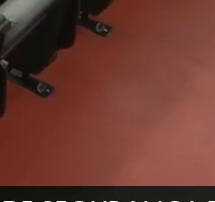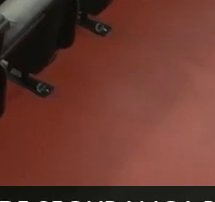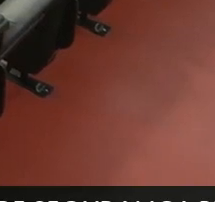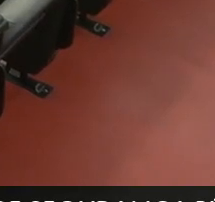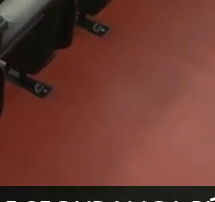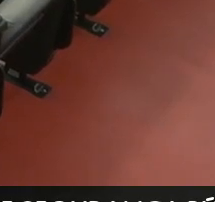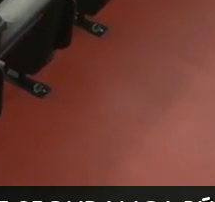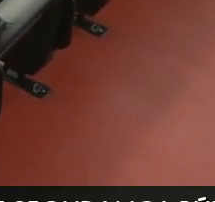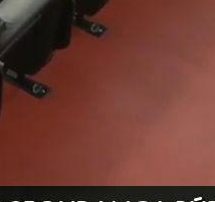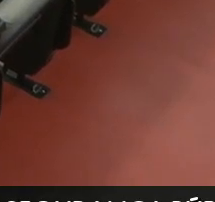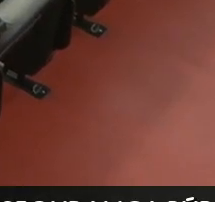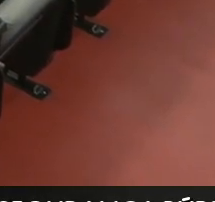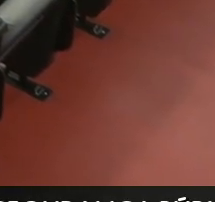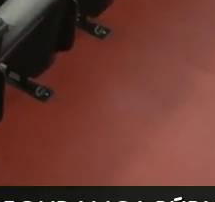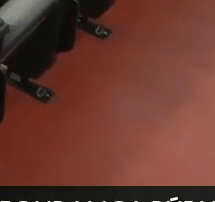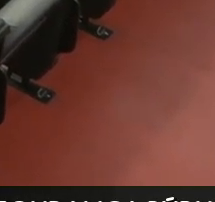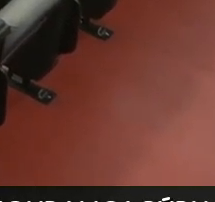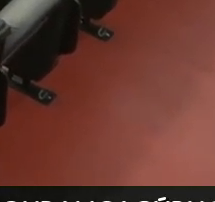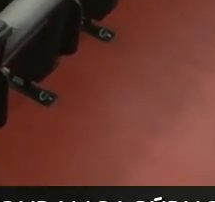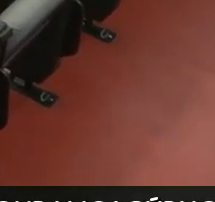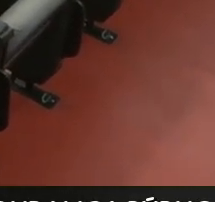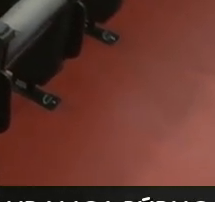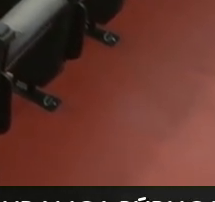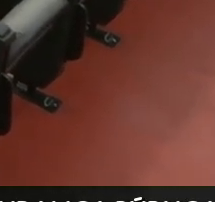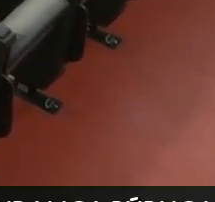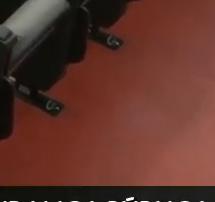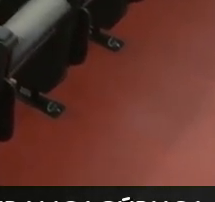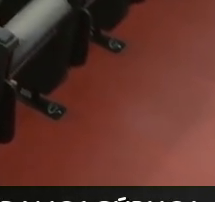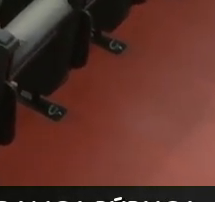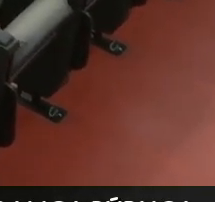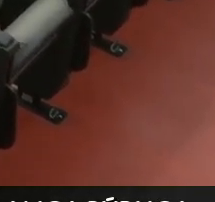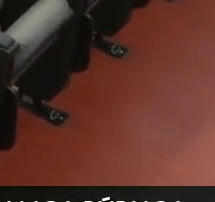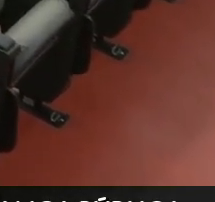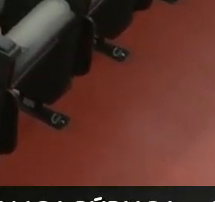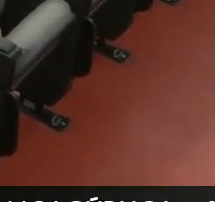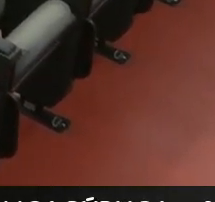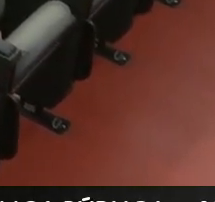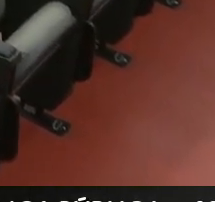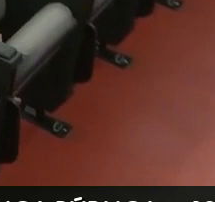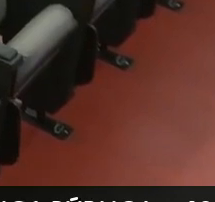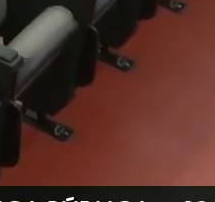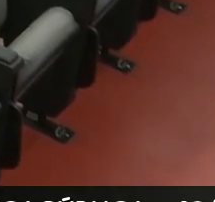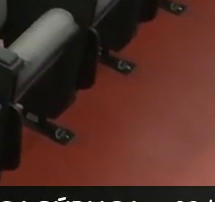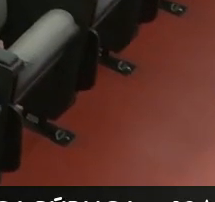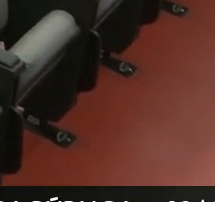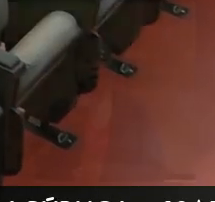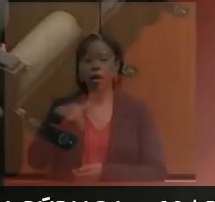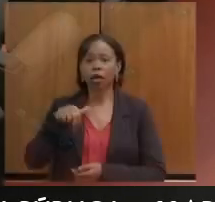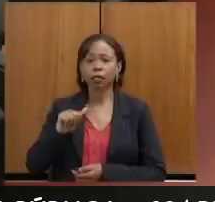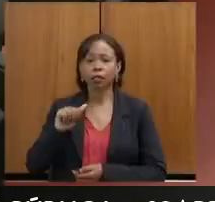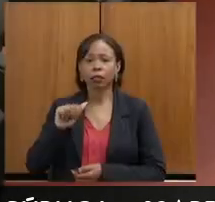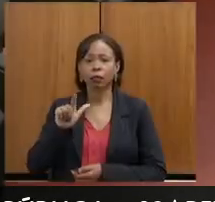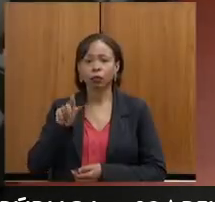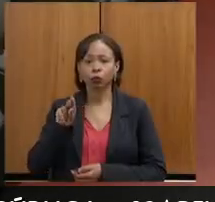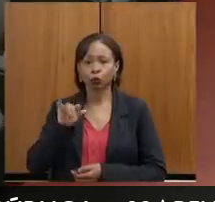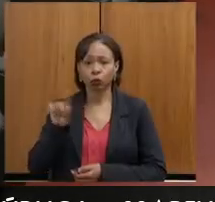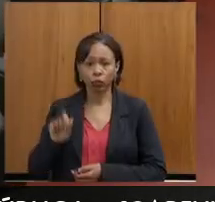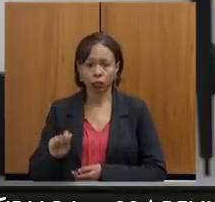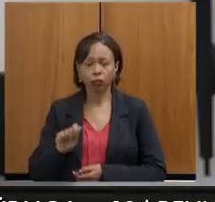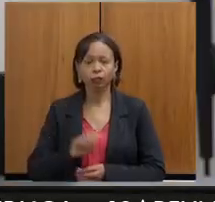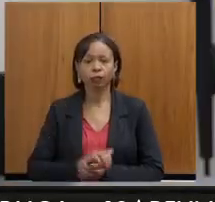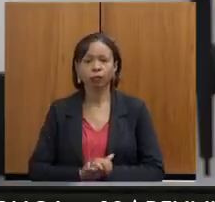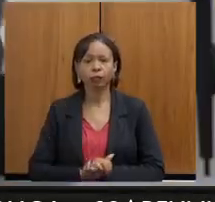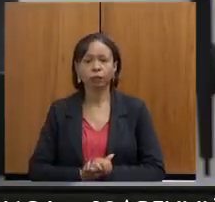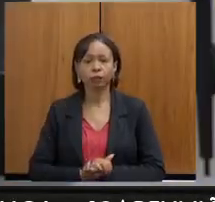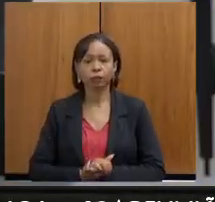sou a Patrícia Bárbara a Bárbara né Ana Luiza a